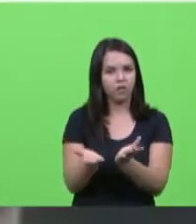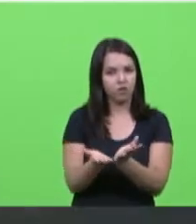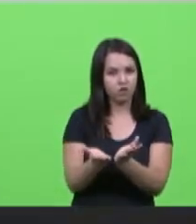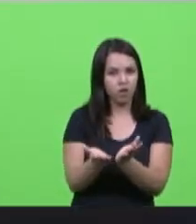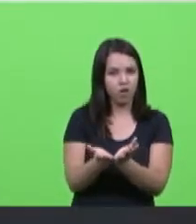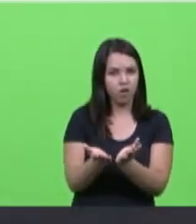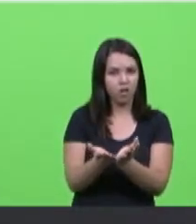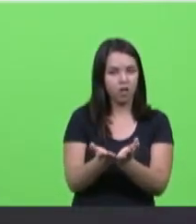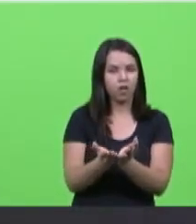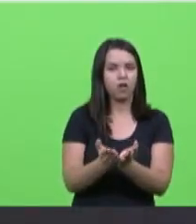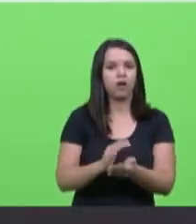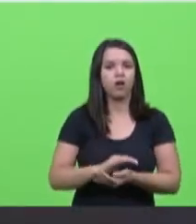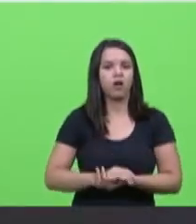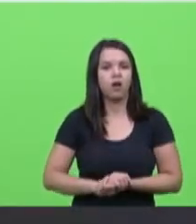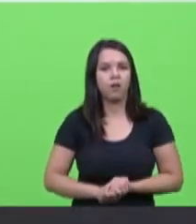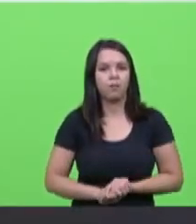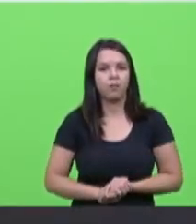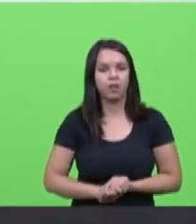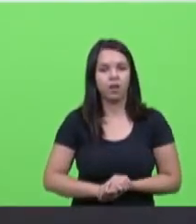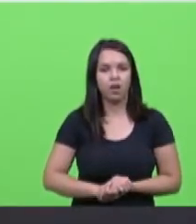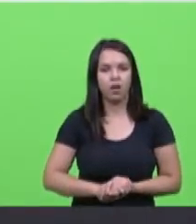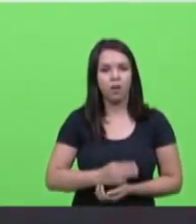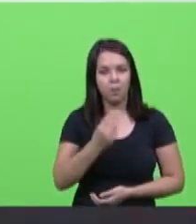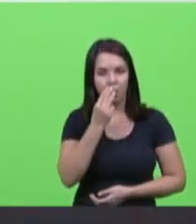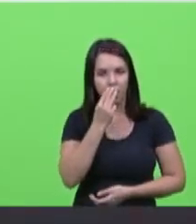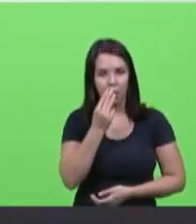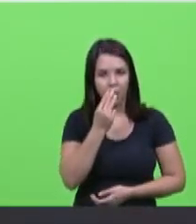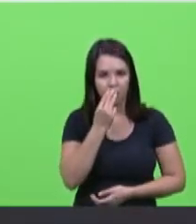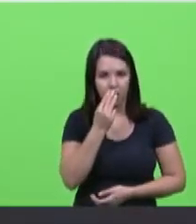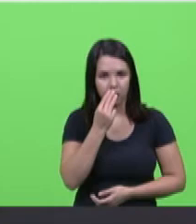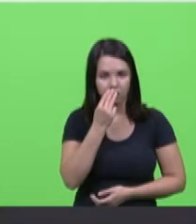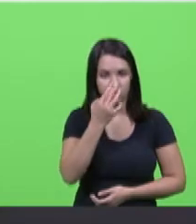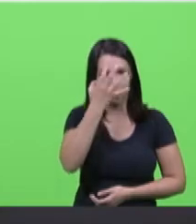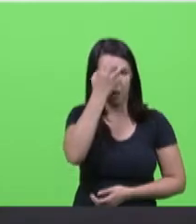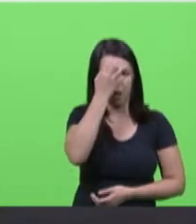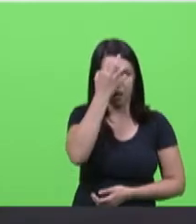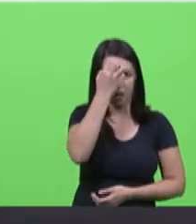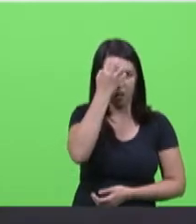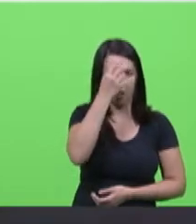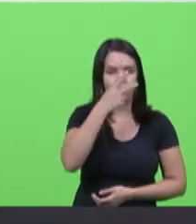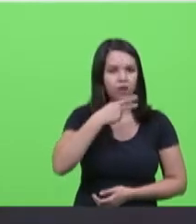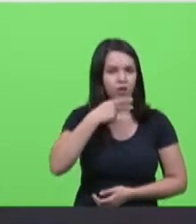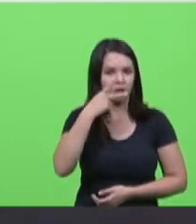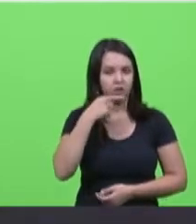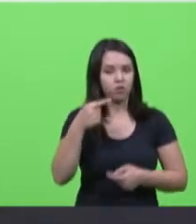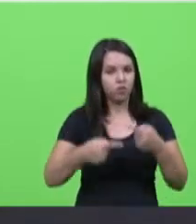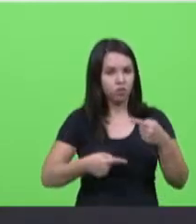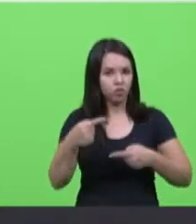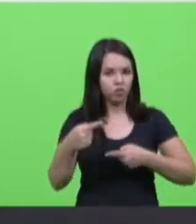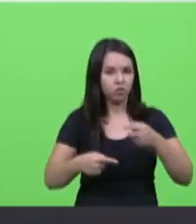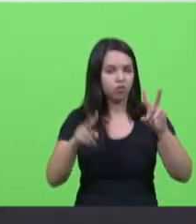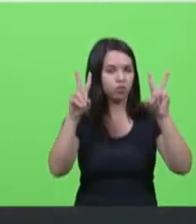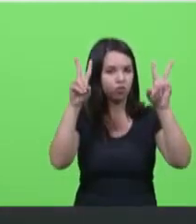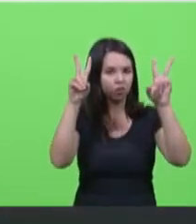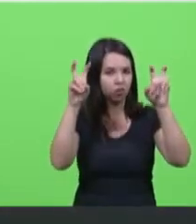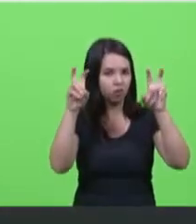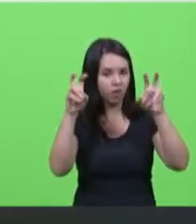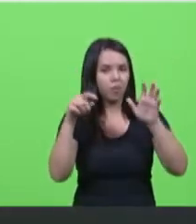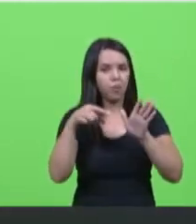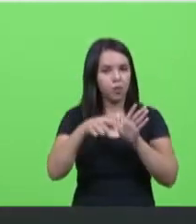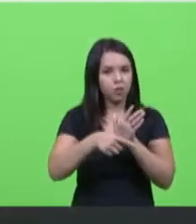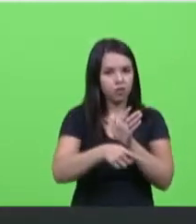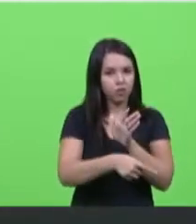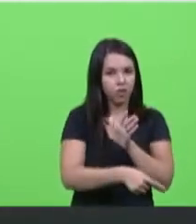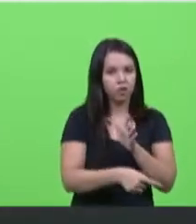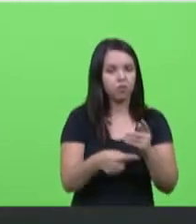todos aqueles que discutem esse tema, o Ismael, o Kennedy, que discutem esse tema assim, com tanta profundidade, porque, de